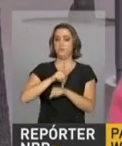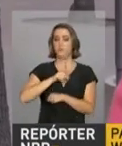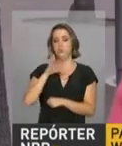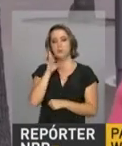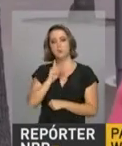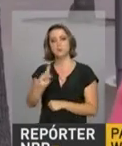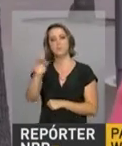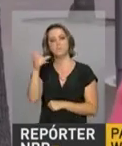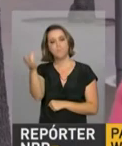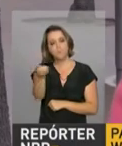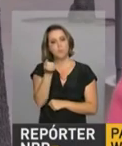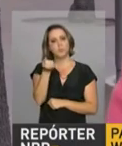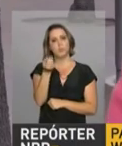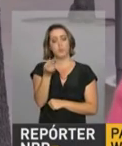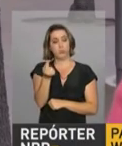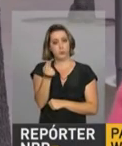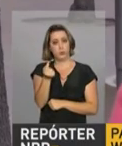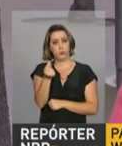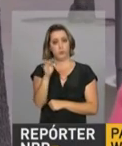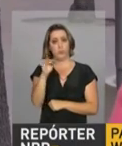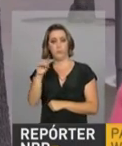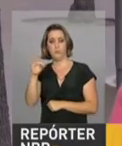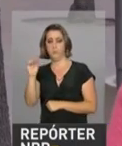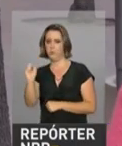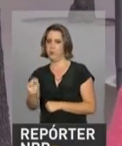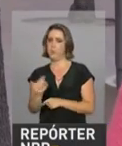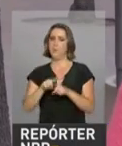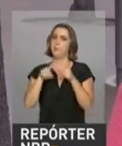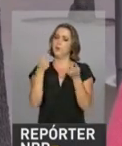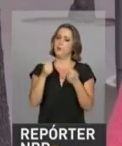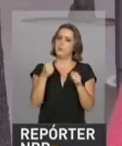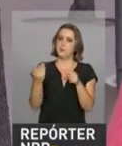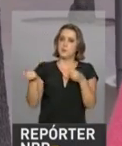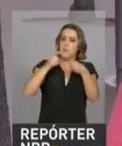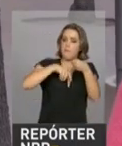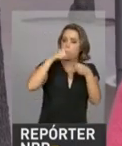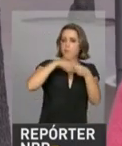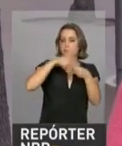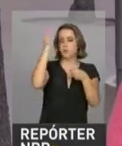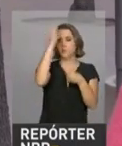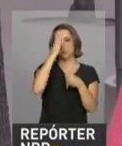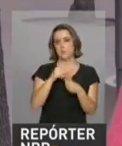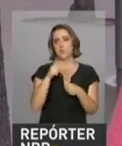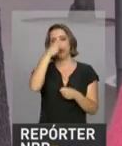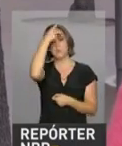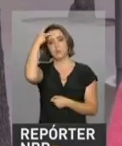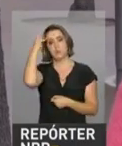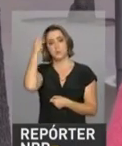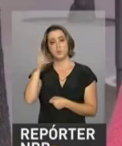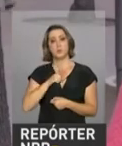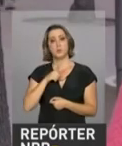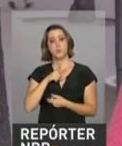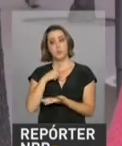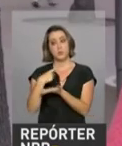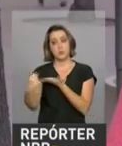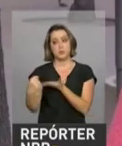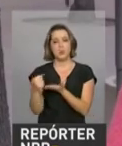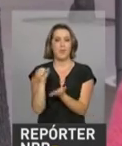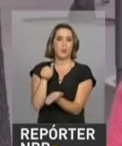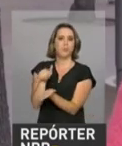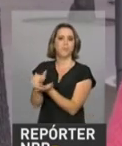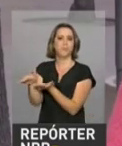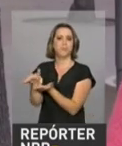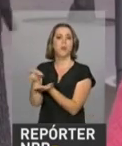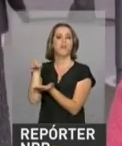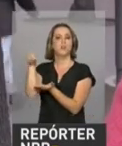contas inativas do FGTS sem precisar retornar ao país. Tem direito os trabalhadores que pediram demissão ou que foram demitidos por